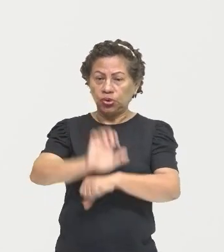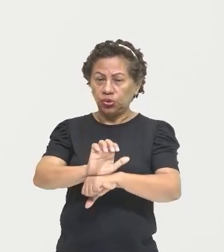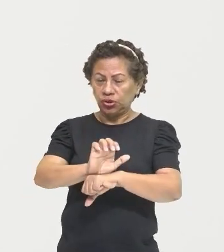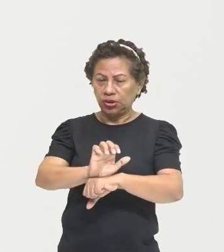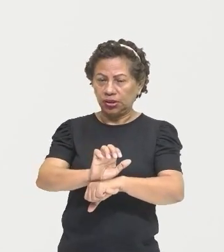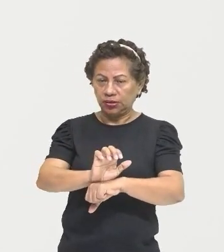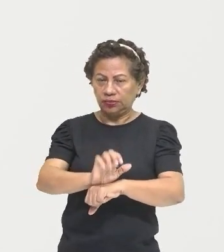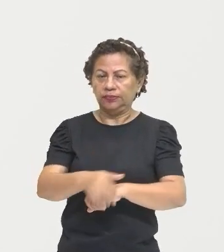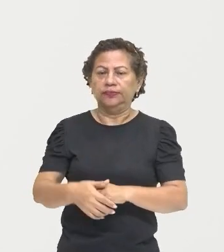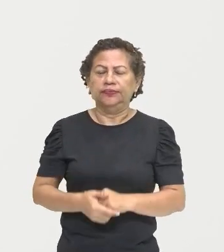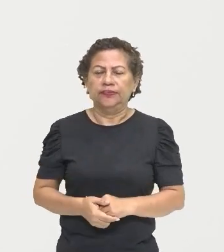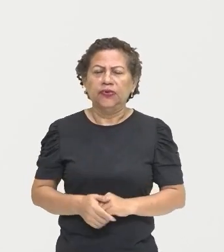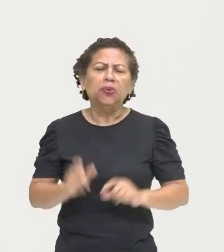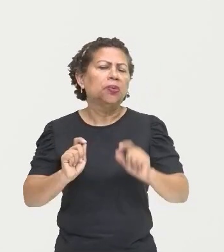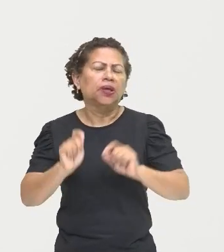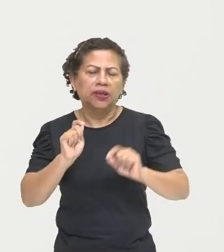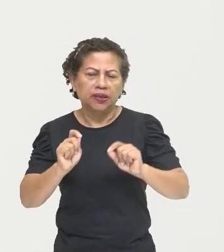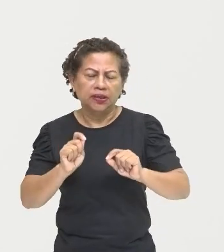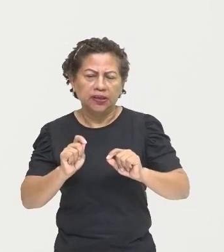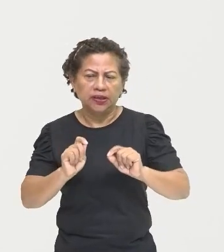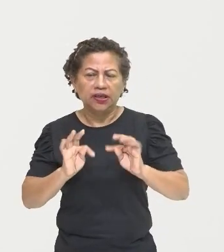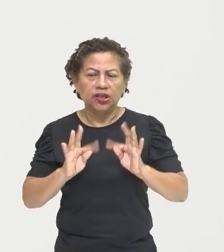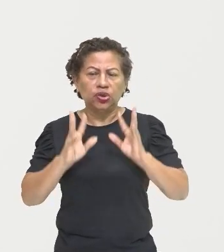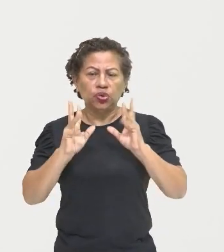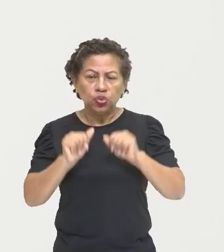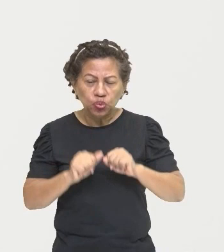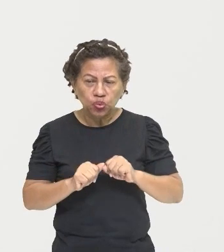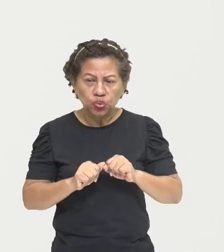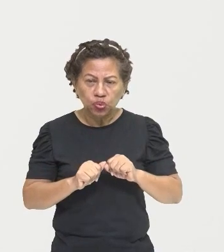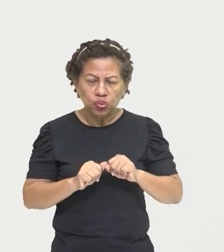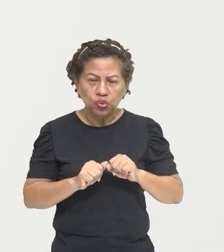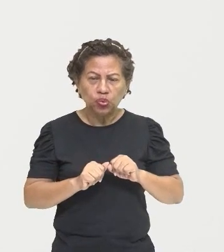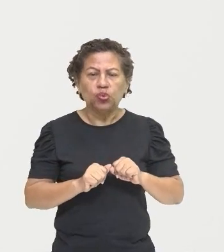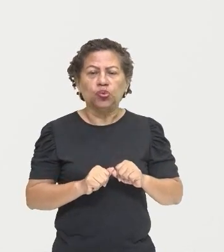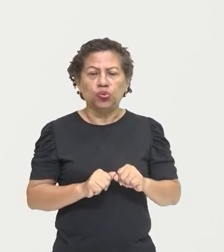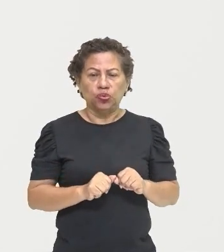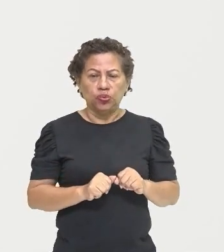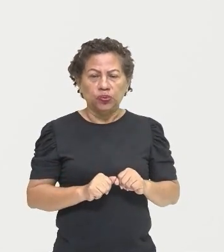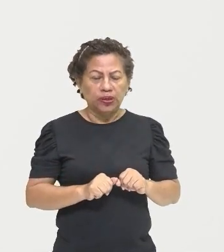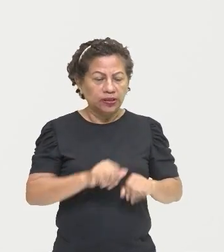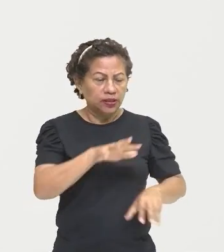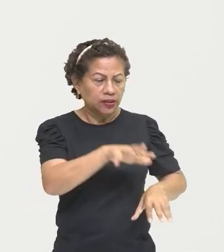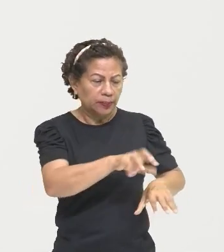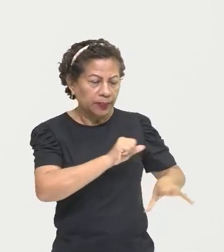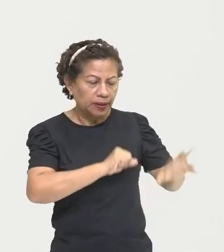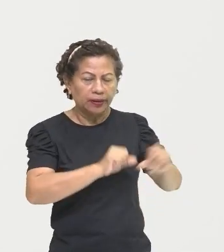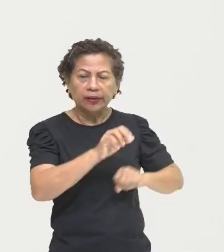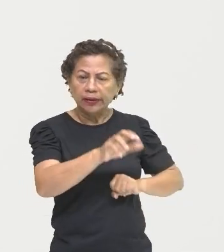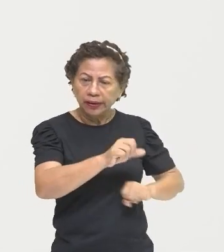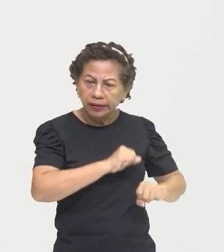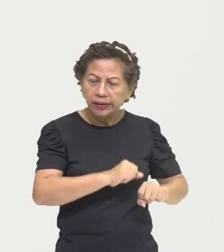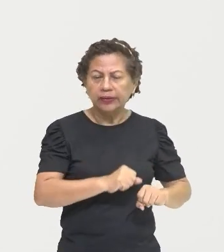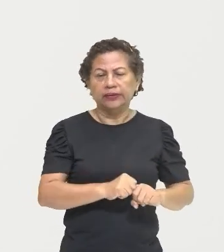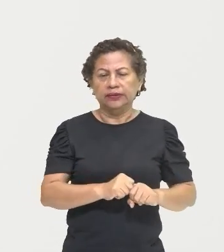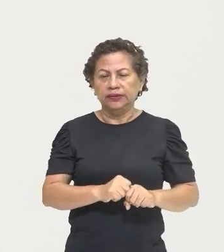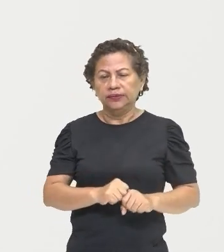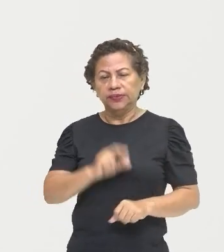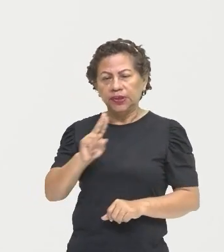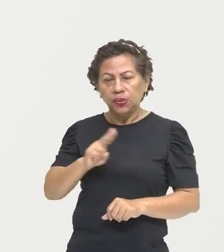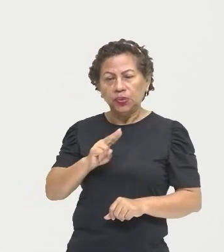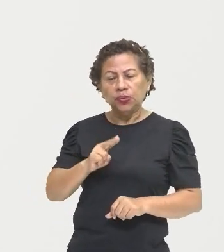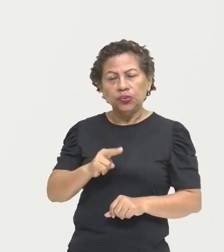aqui. É produto interno bruto, tá certo? A gente tem um produto interno bruto nacional e a gente tem um produto interno bruto de cada